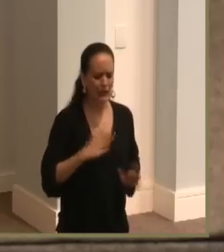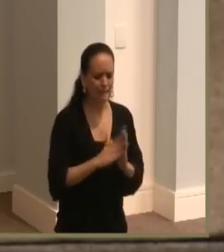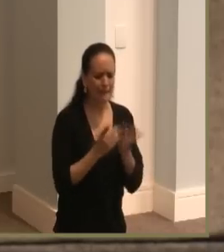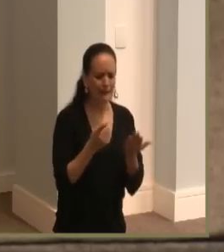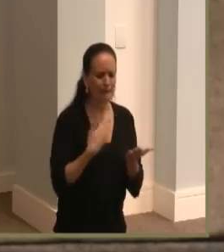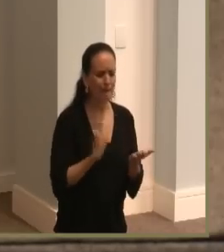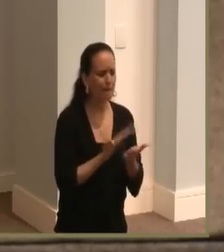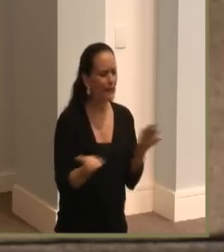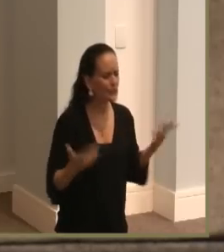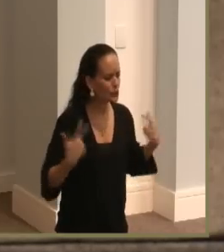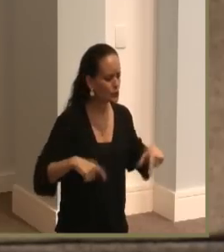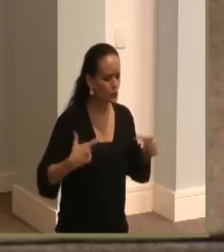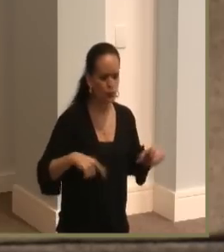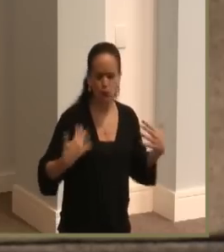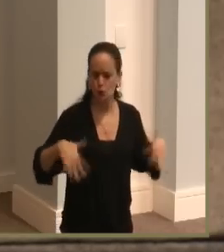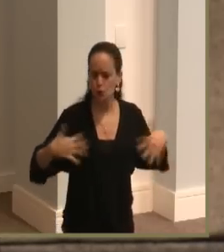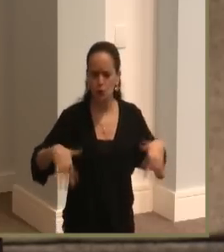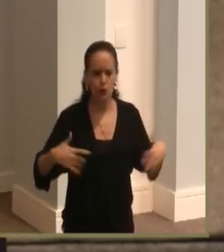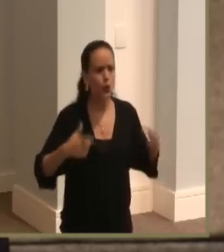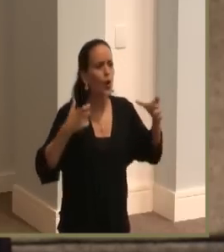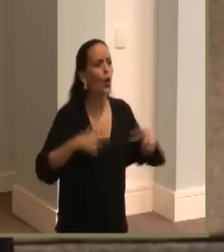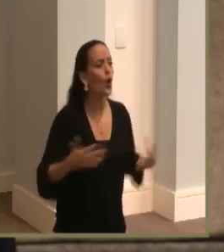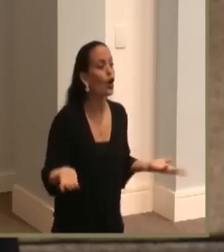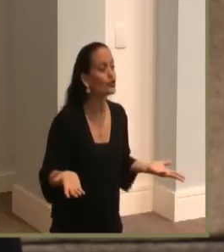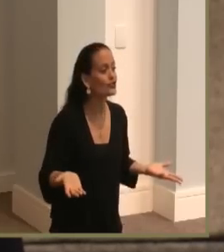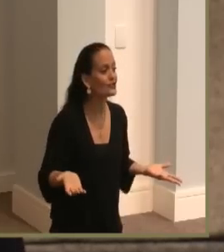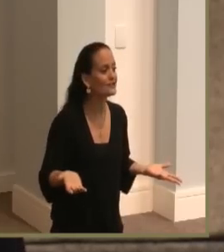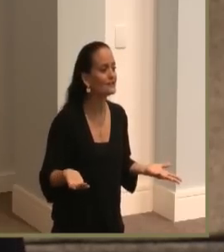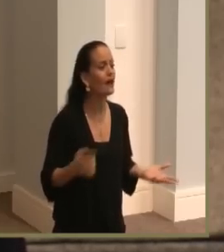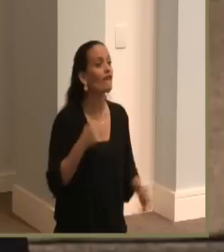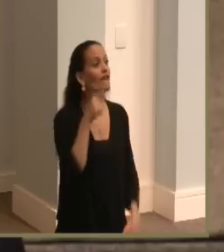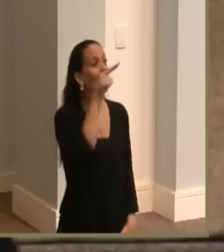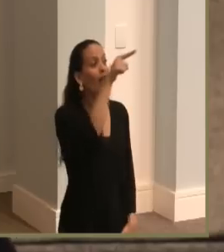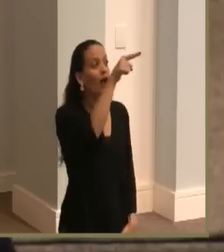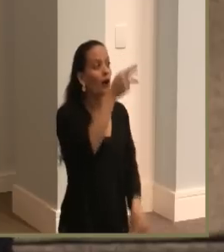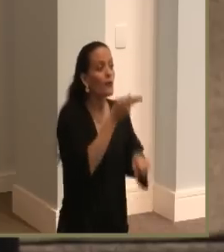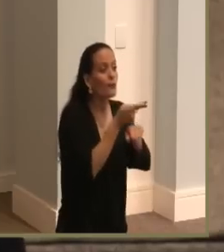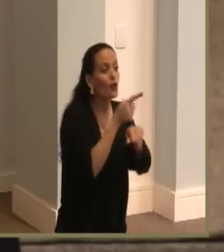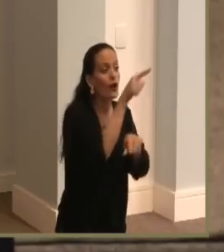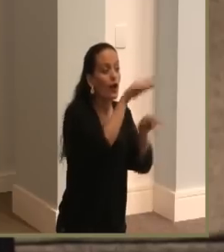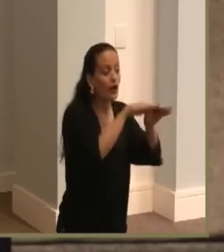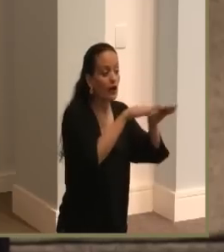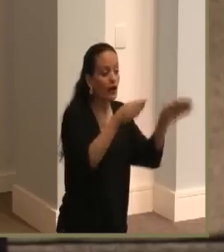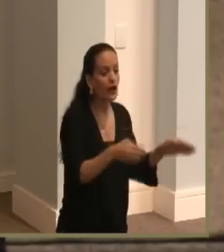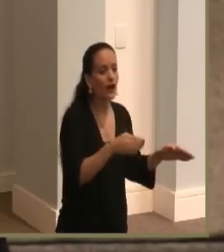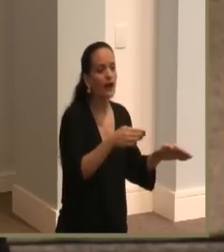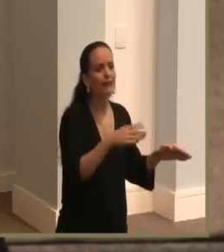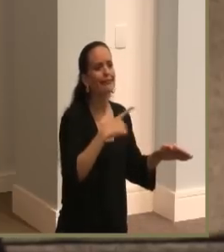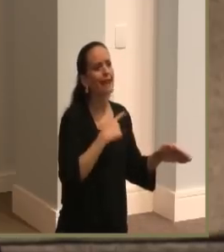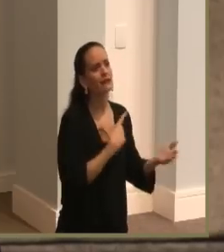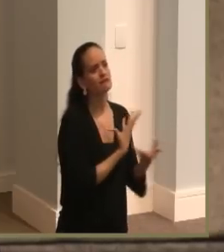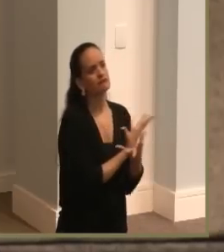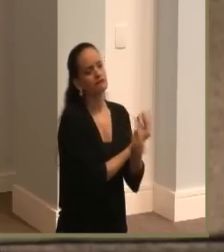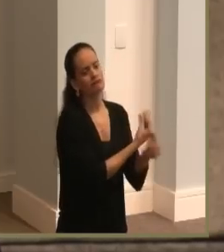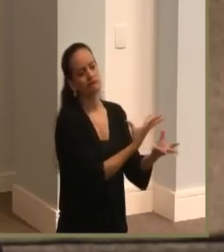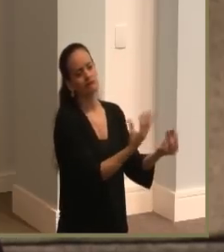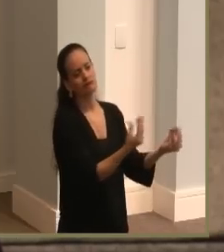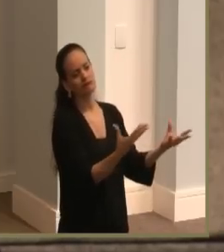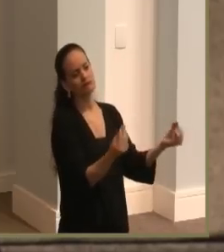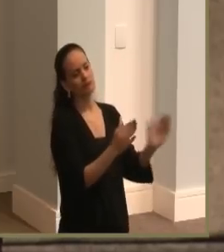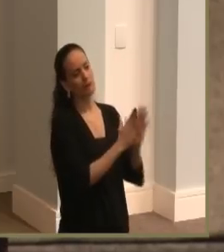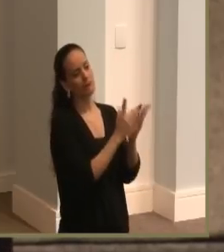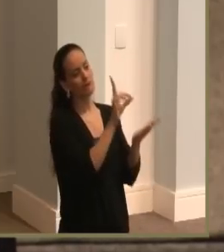perdeu a sua Bíblia já há um certo tempo, passe no balcão da recepção. Ao final do nosso culto, nós temos várias Bíblias que podem ter